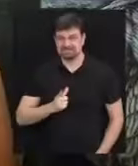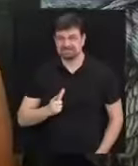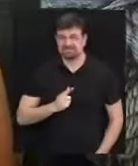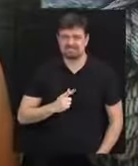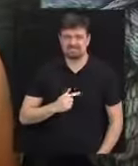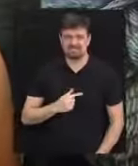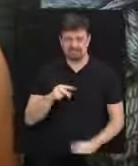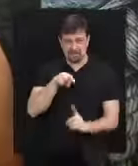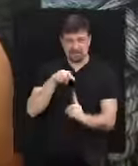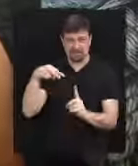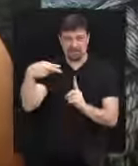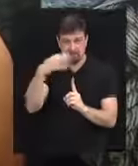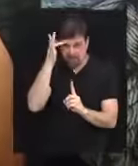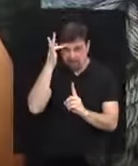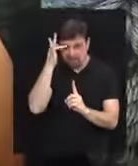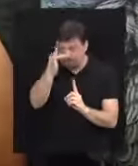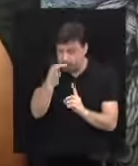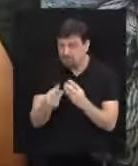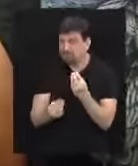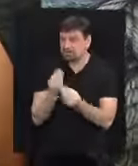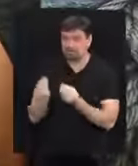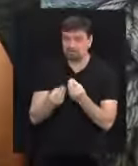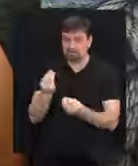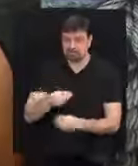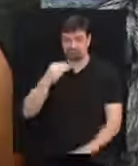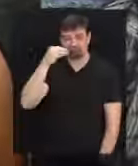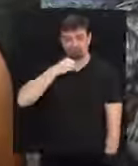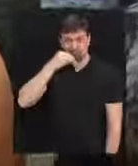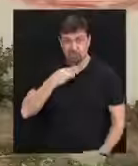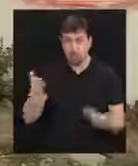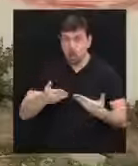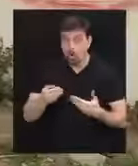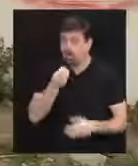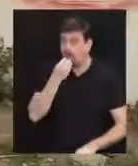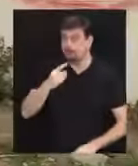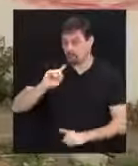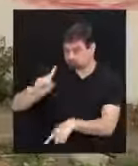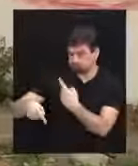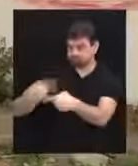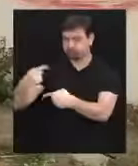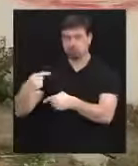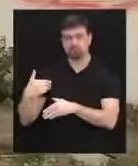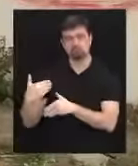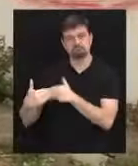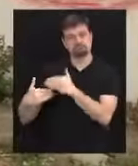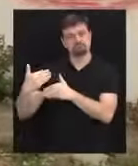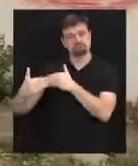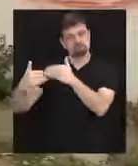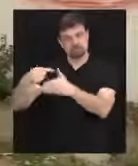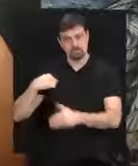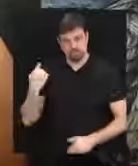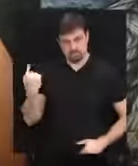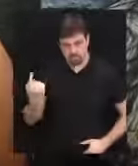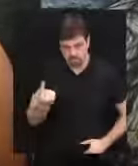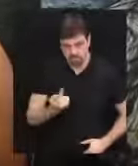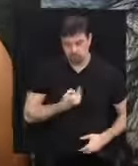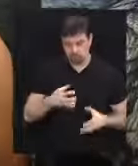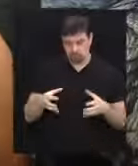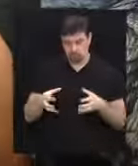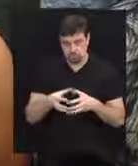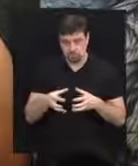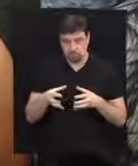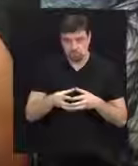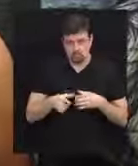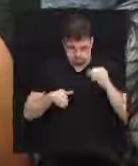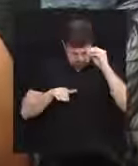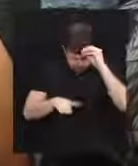e muita pouca perspectiva para quem morava aqui. E hoje é muito bom ver o que está se tornando aos poucos e que a gente